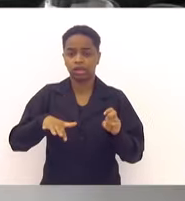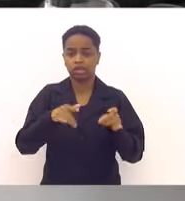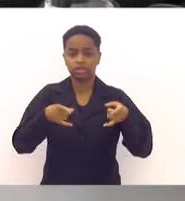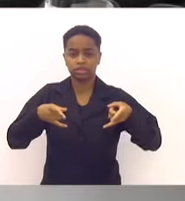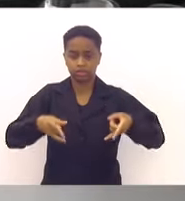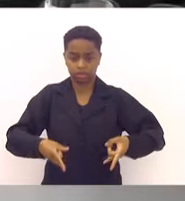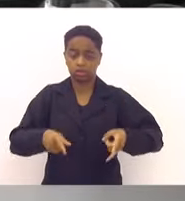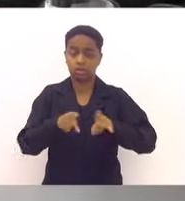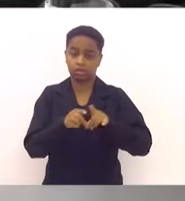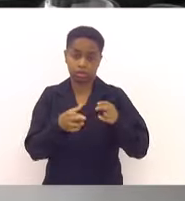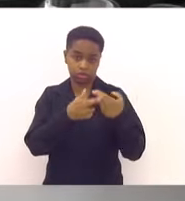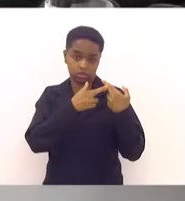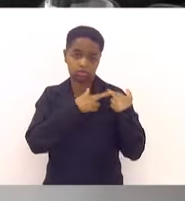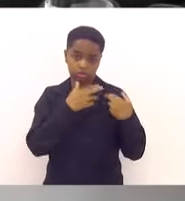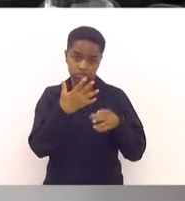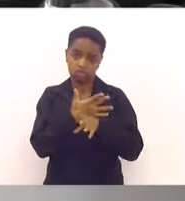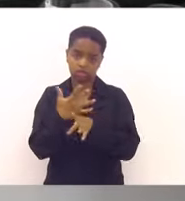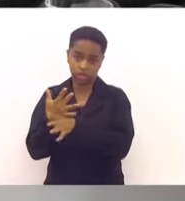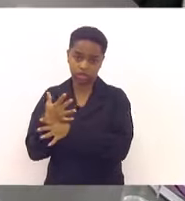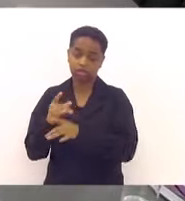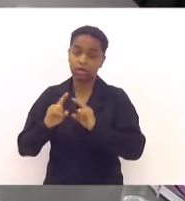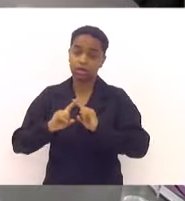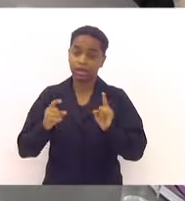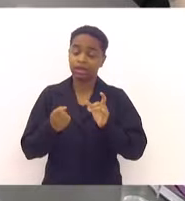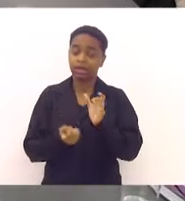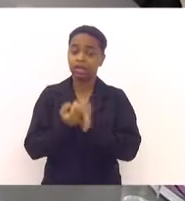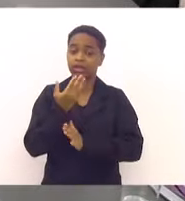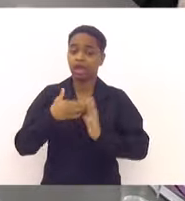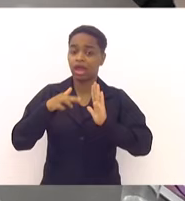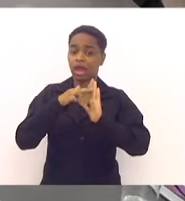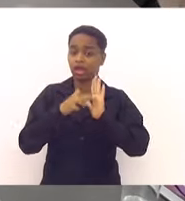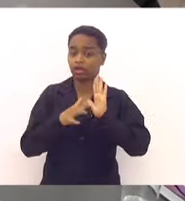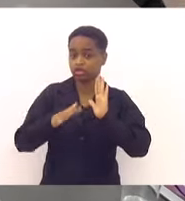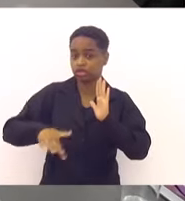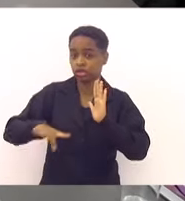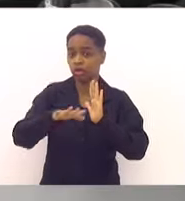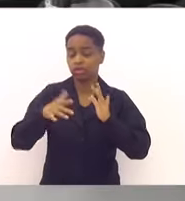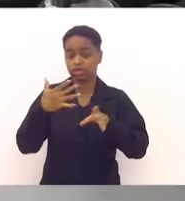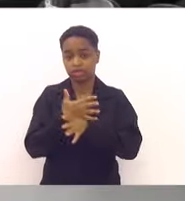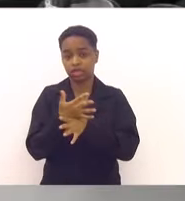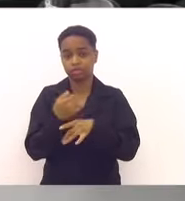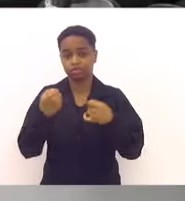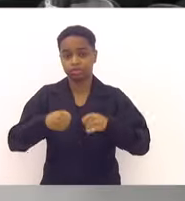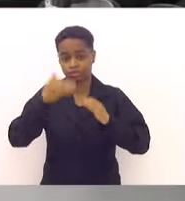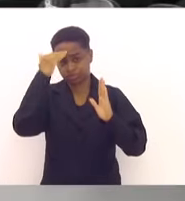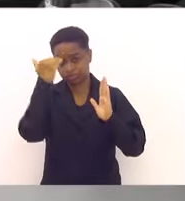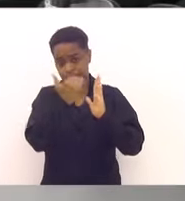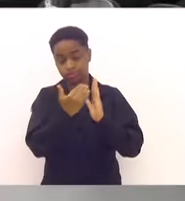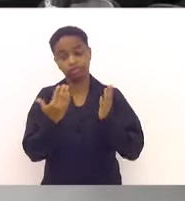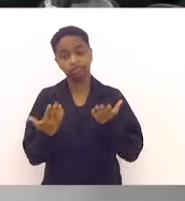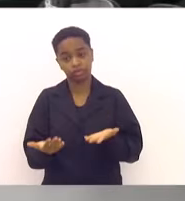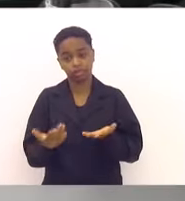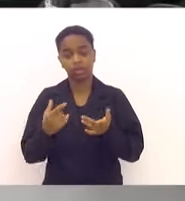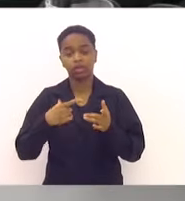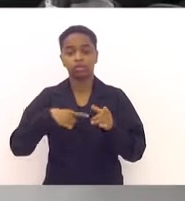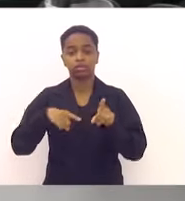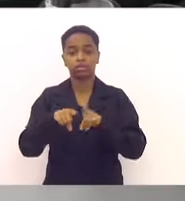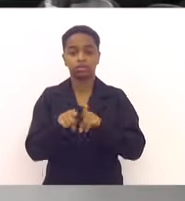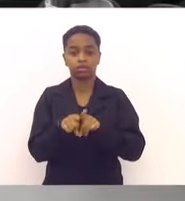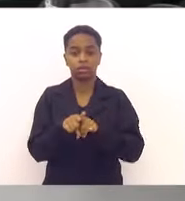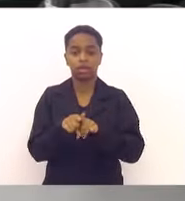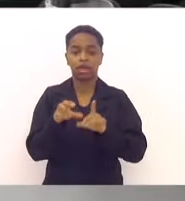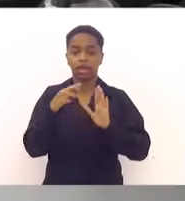que é competência linha municipal. Mas cria regras gerais que o município tem que atender. Essa expressão, uma diretriz geral a